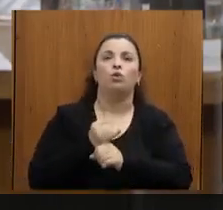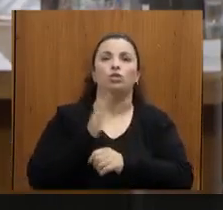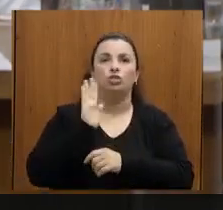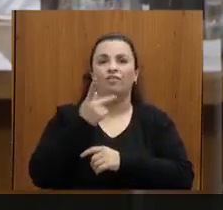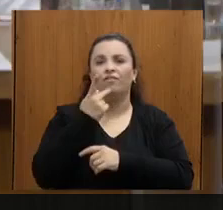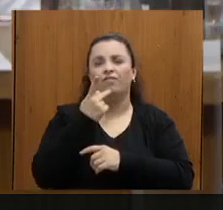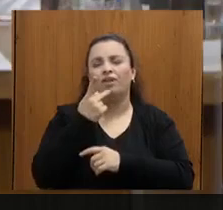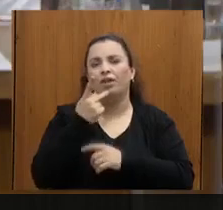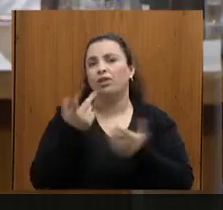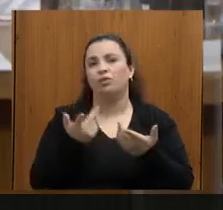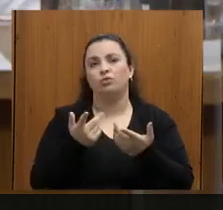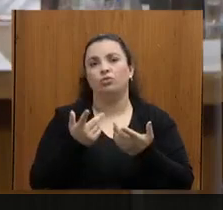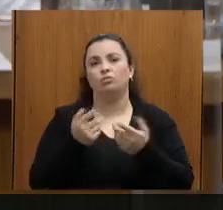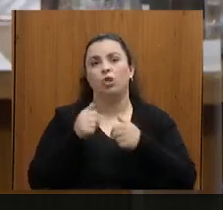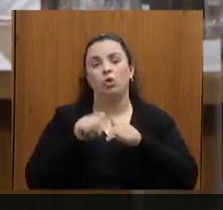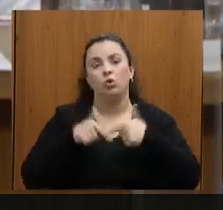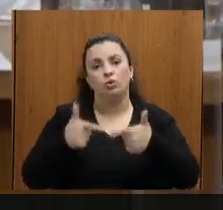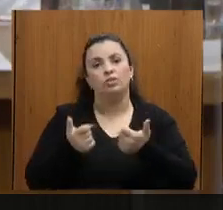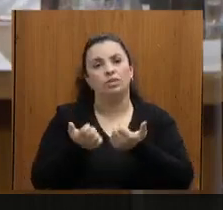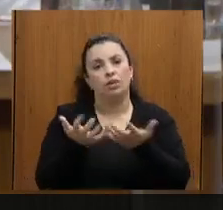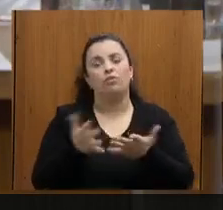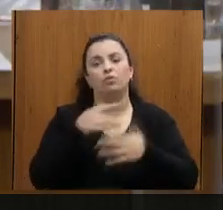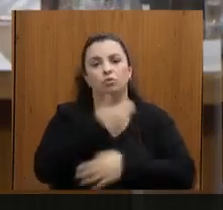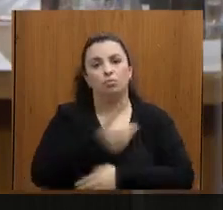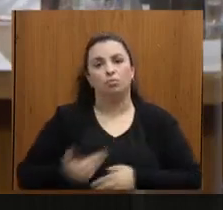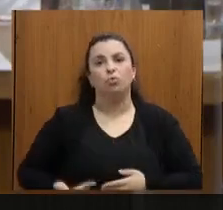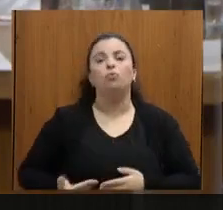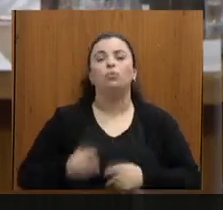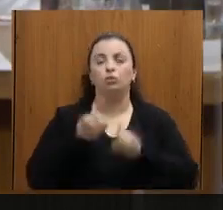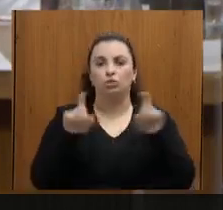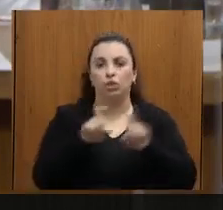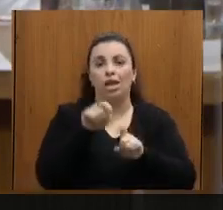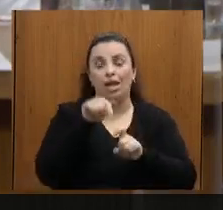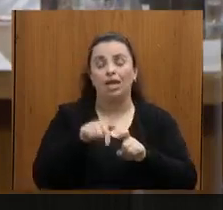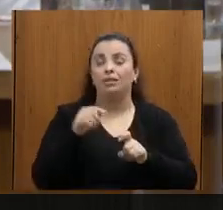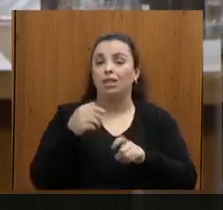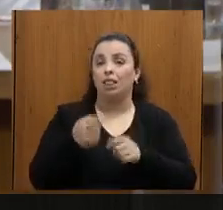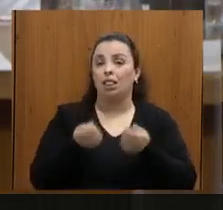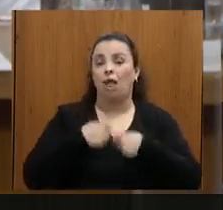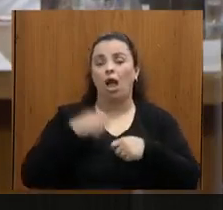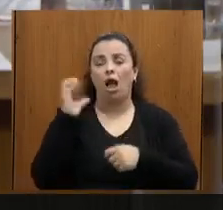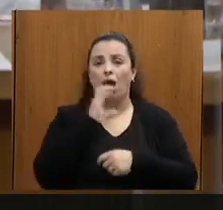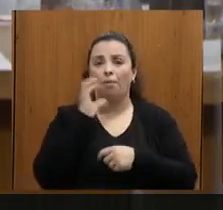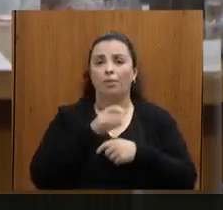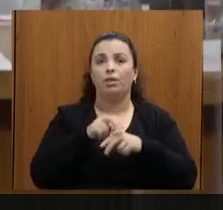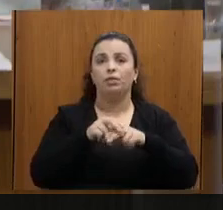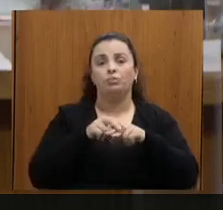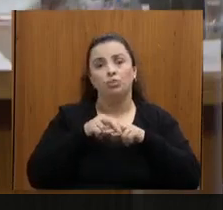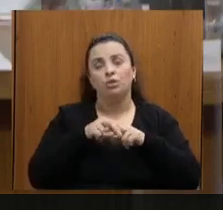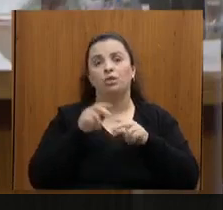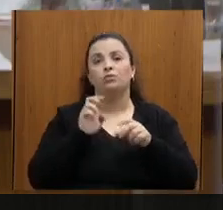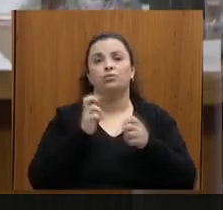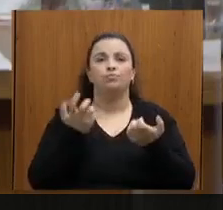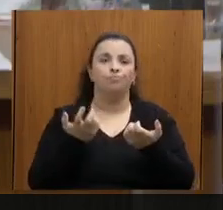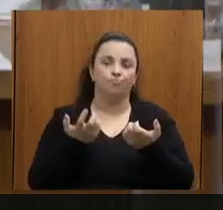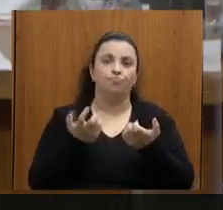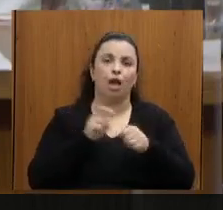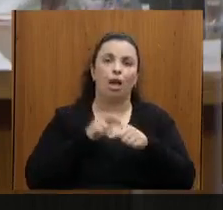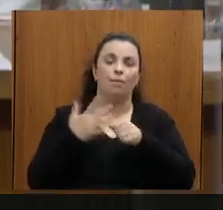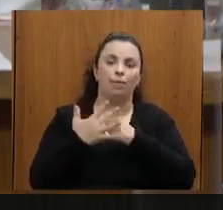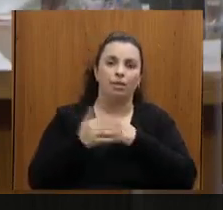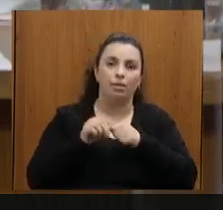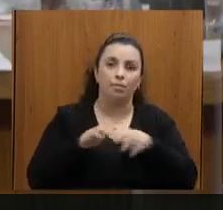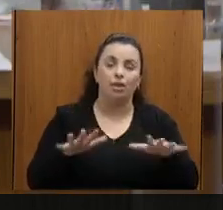públicos, esse processo foi também bastante acelerado pela pandemia, vocês podem ver pelos gráficos, como a gente tem um decréscimo do